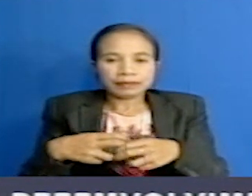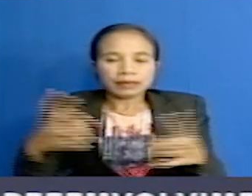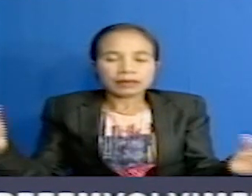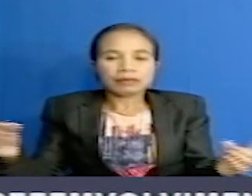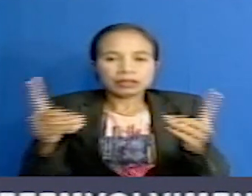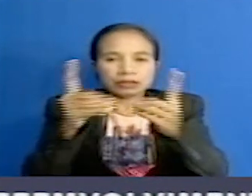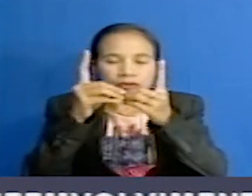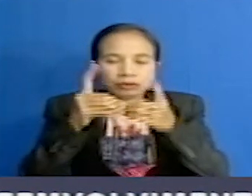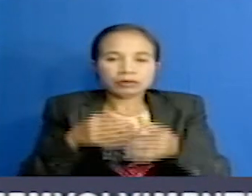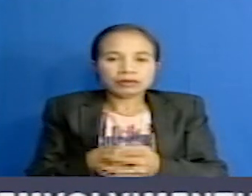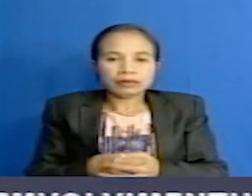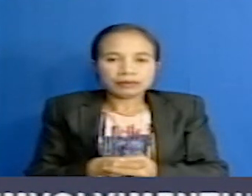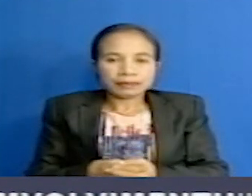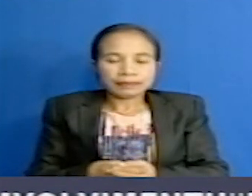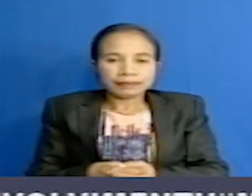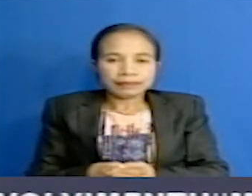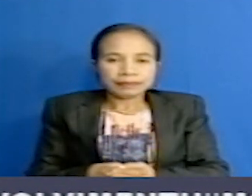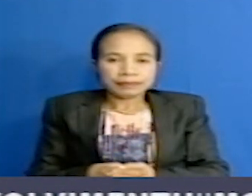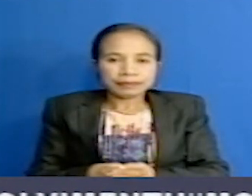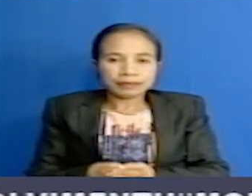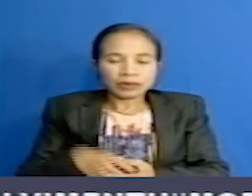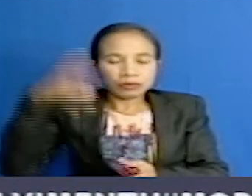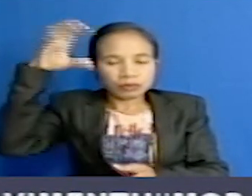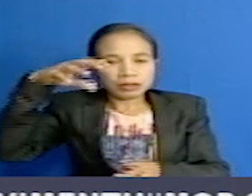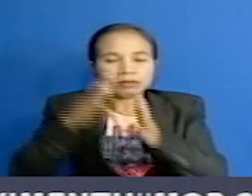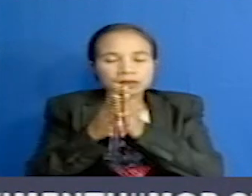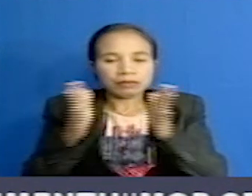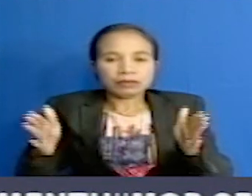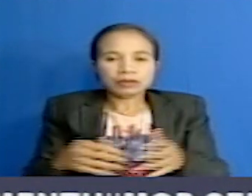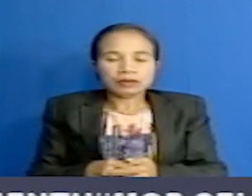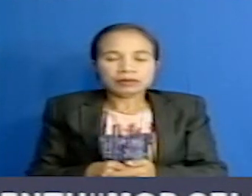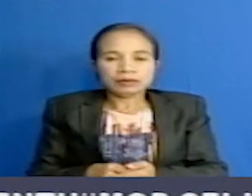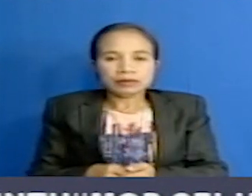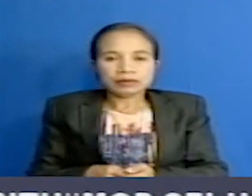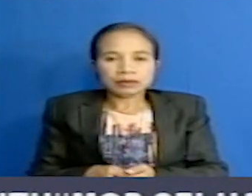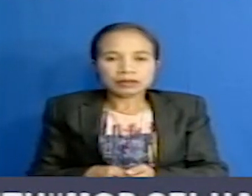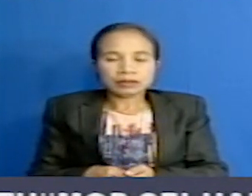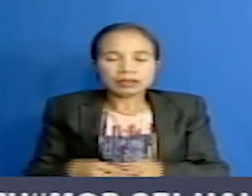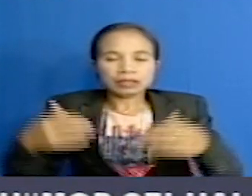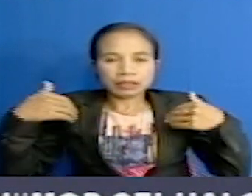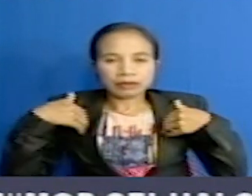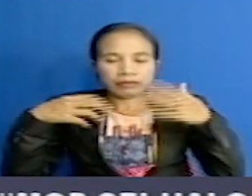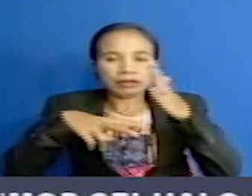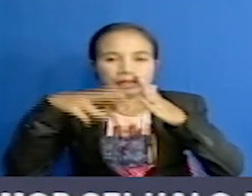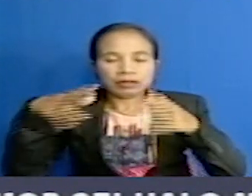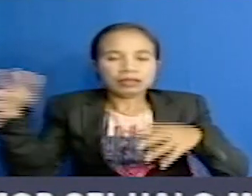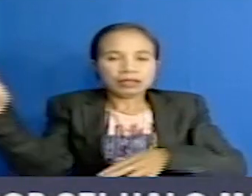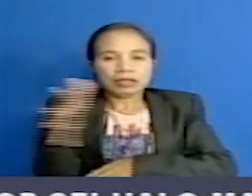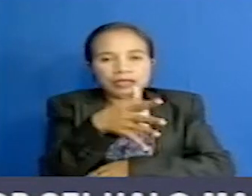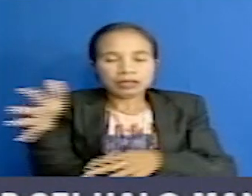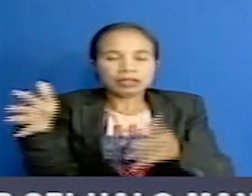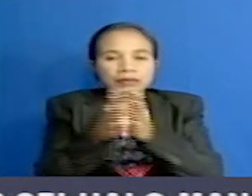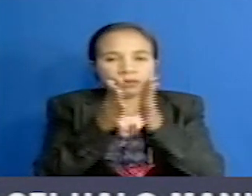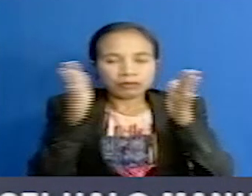acontece evento extremo nessa anim bot udam bot. Baixa pressão, né? Se a moça velocidade animbot por